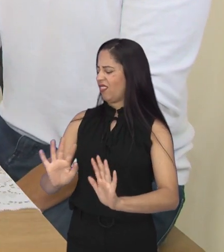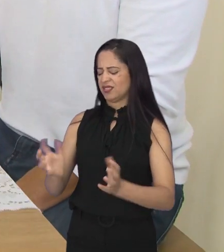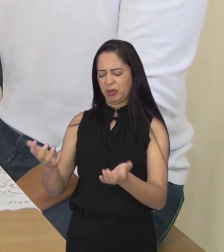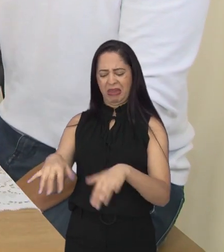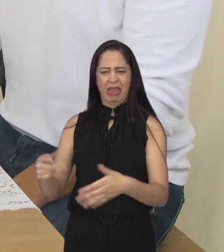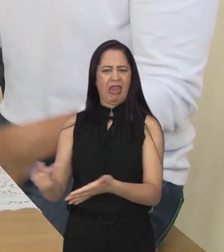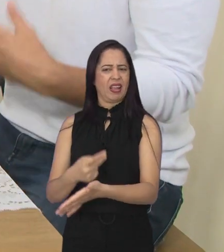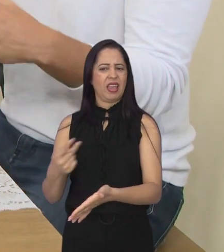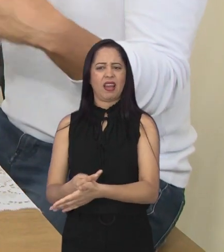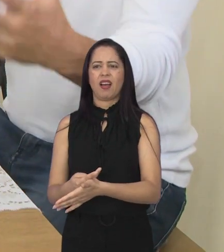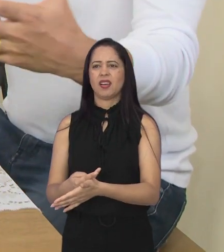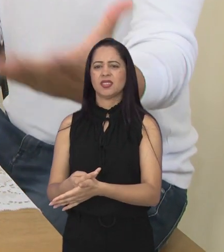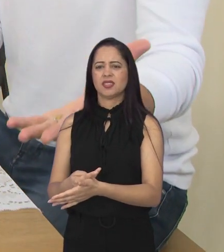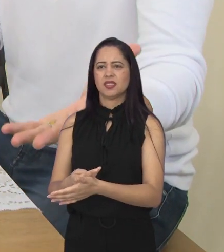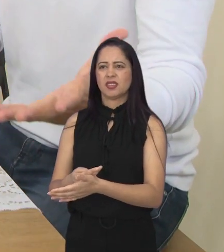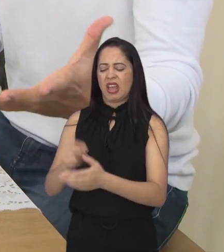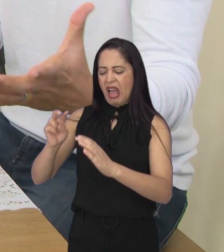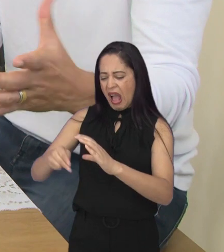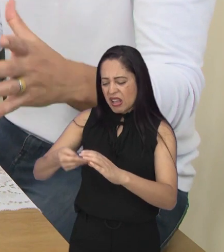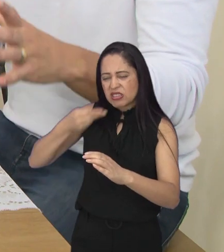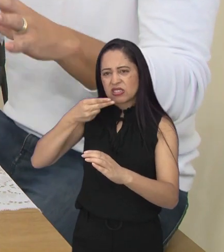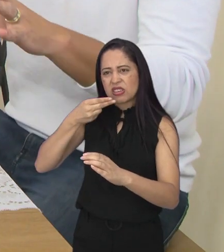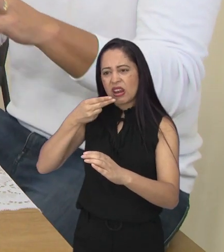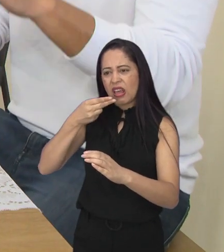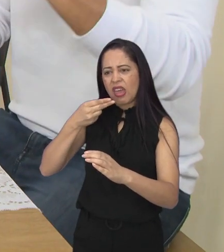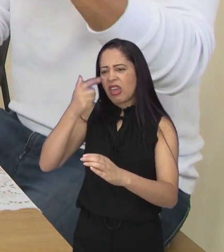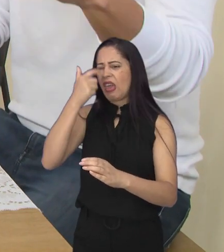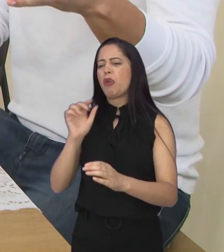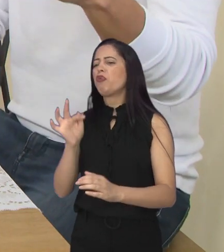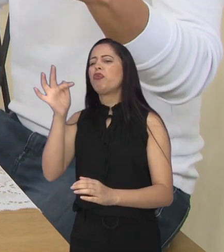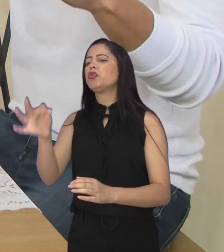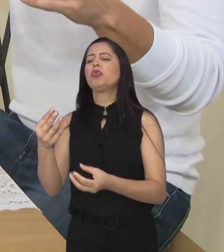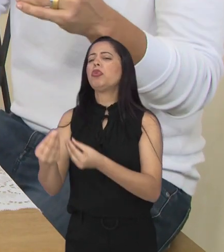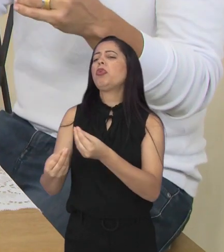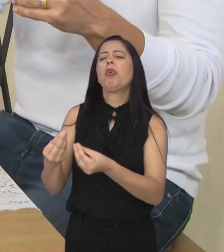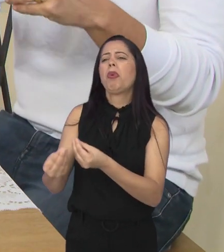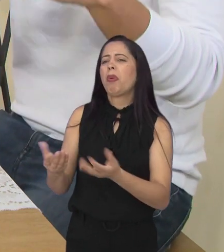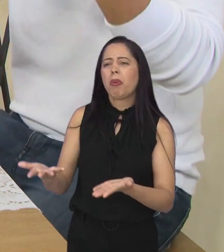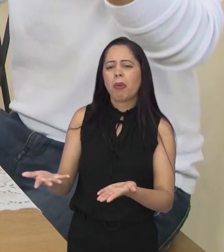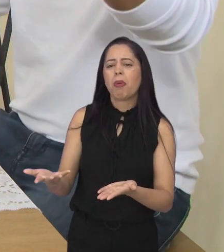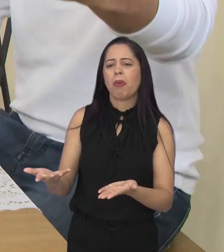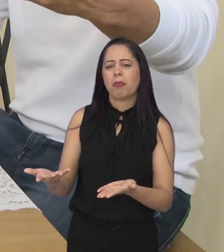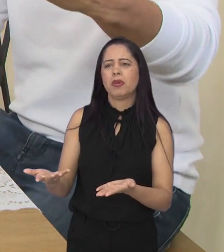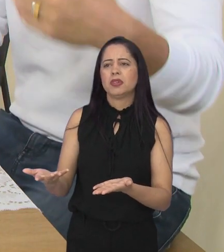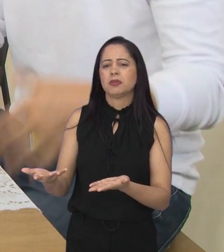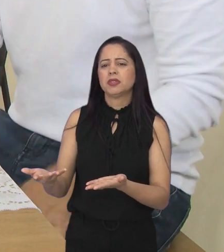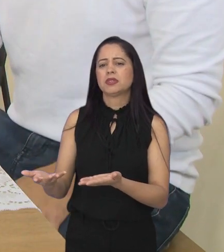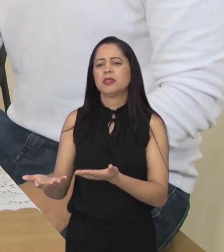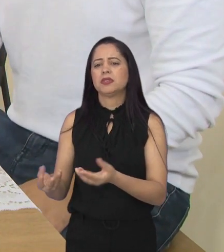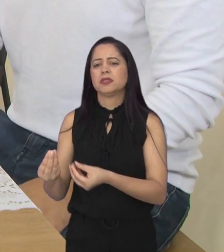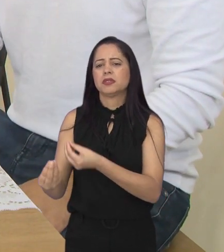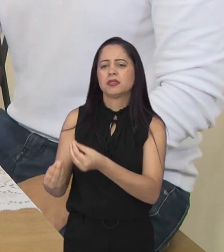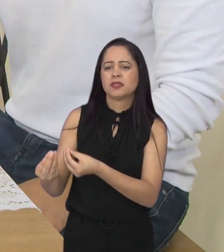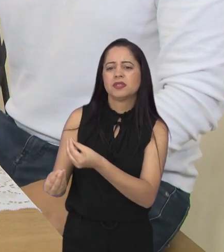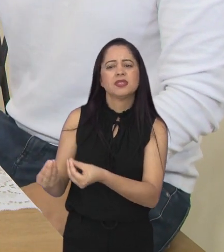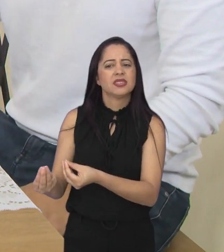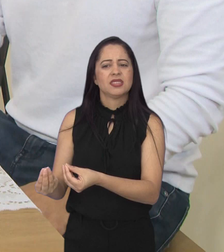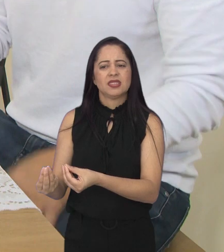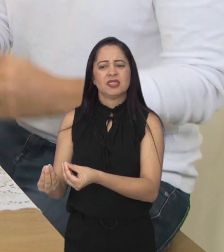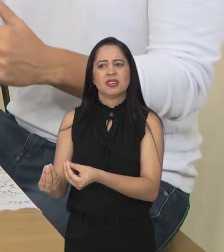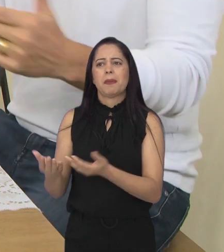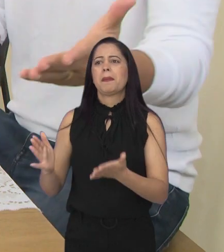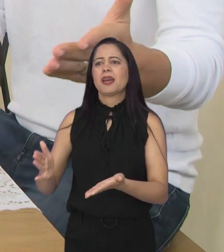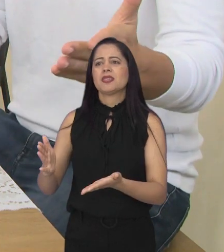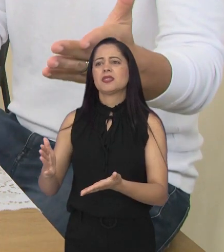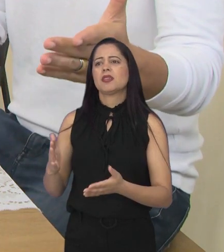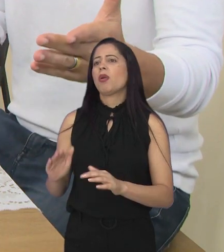errada. Onde que essas geleias vão me levar? Porque quando você trabalha para uma grande empresa, você consegue construir um plano de carreira. Mas nas geleias, qual que